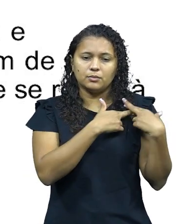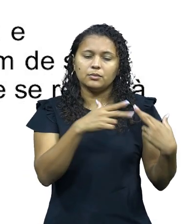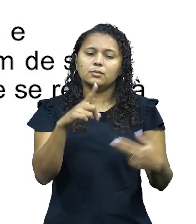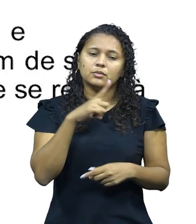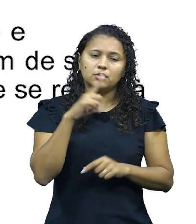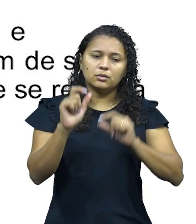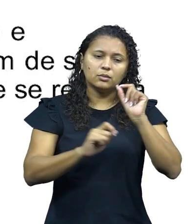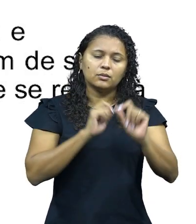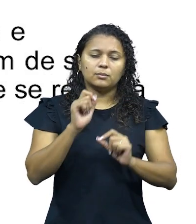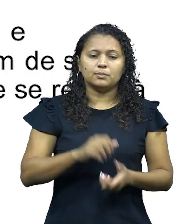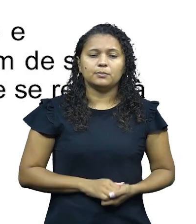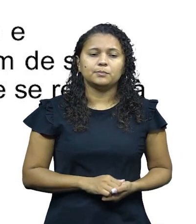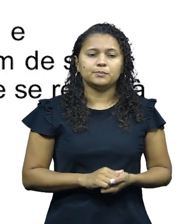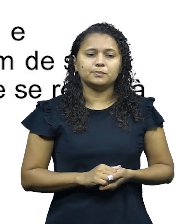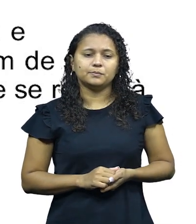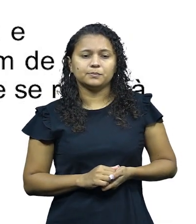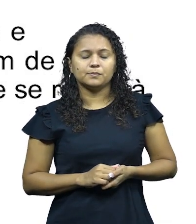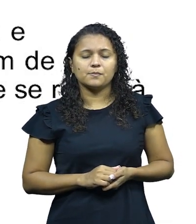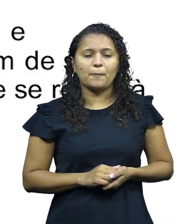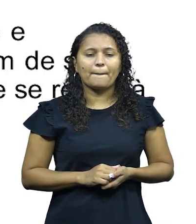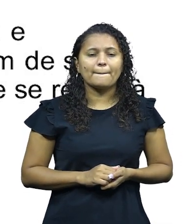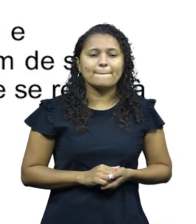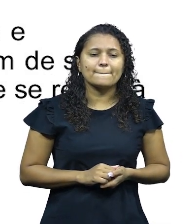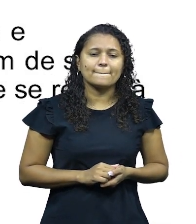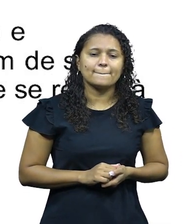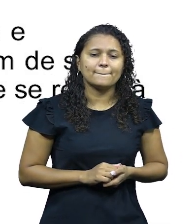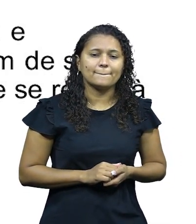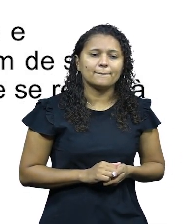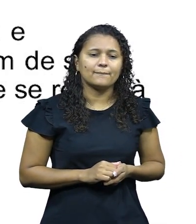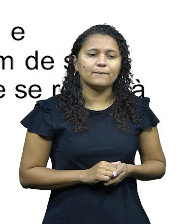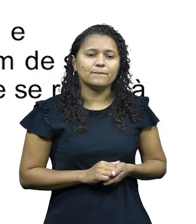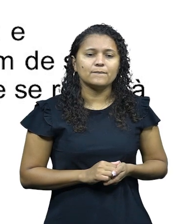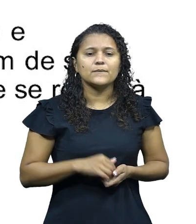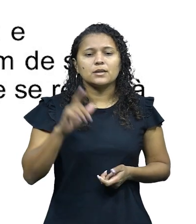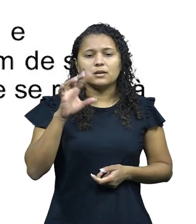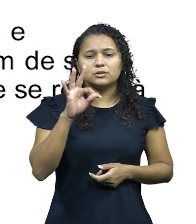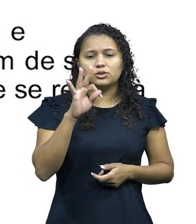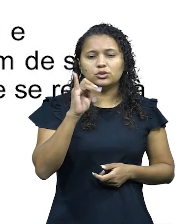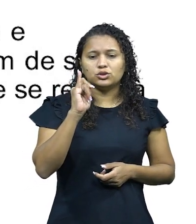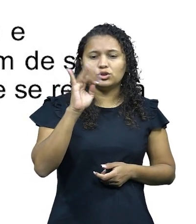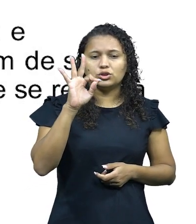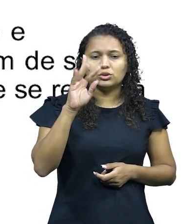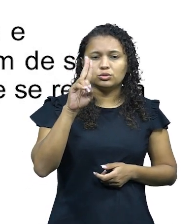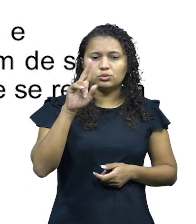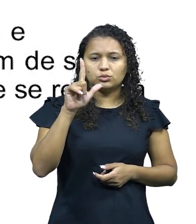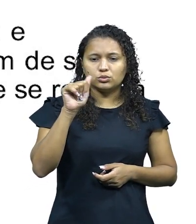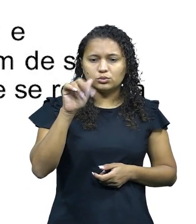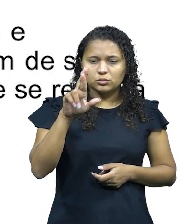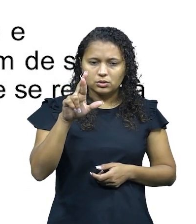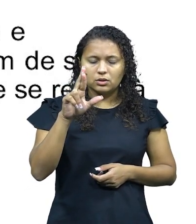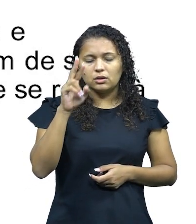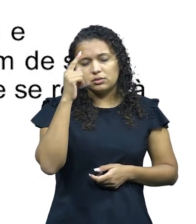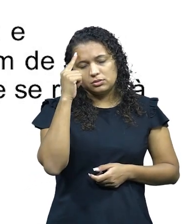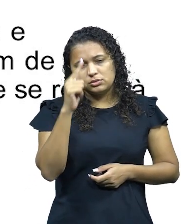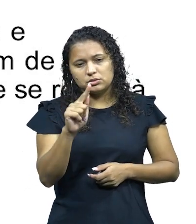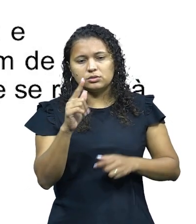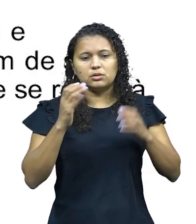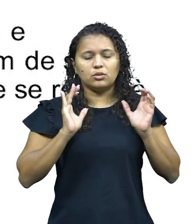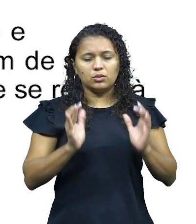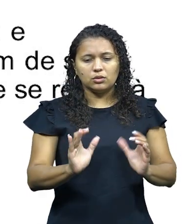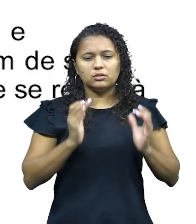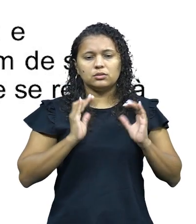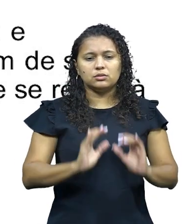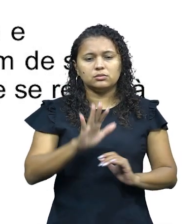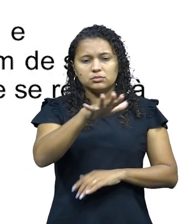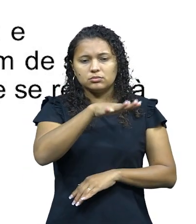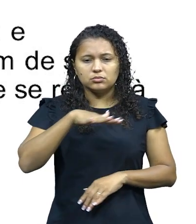a responsabilidade, né, o operador portuário, ele é titular e responsável pela direção e